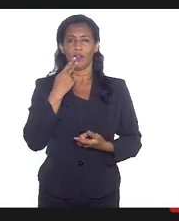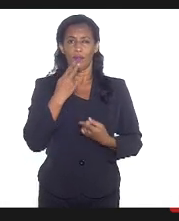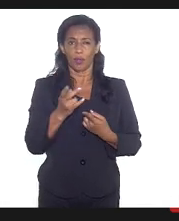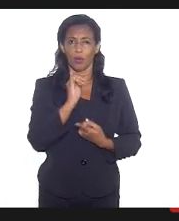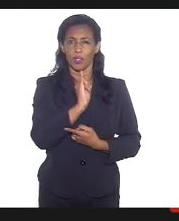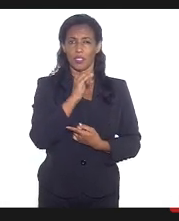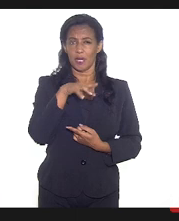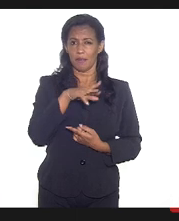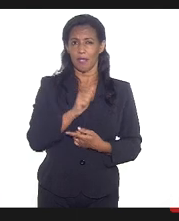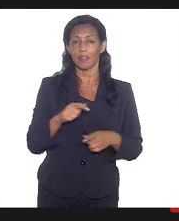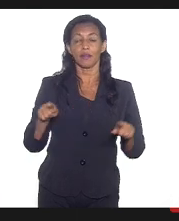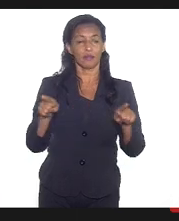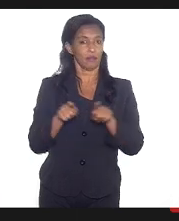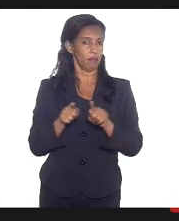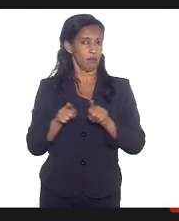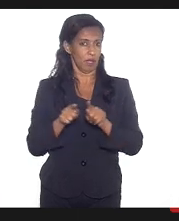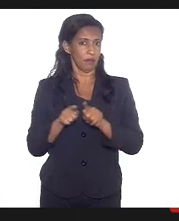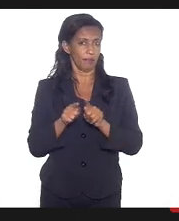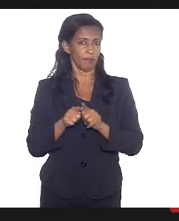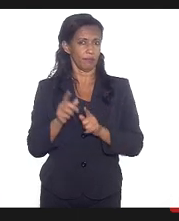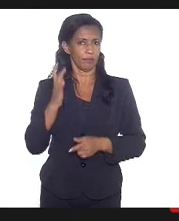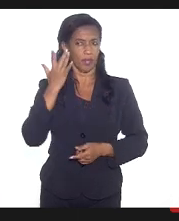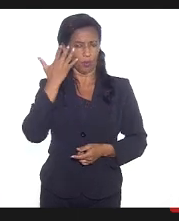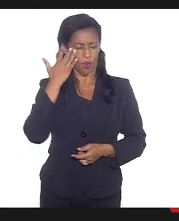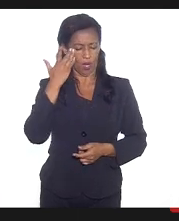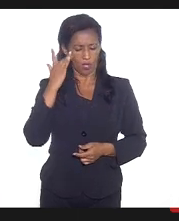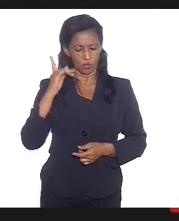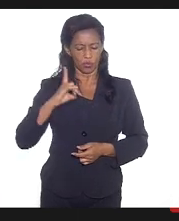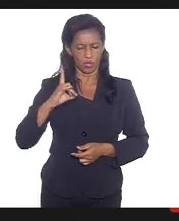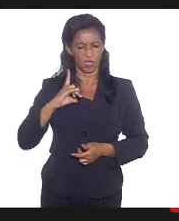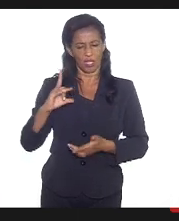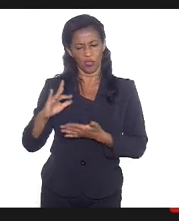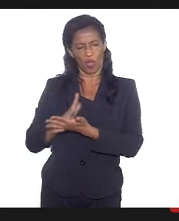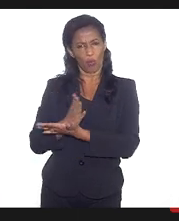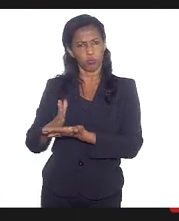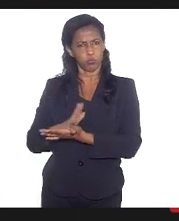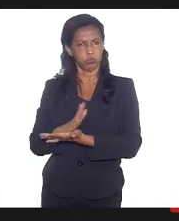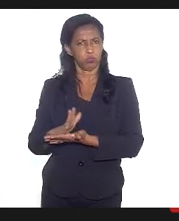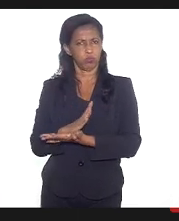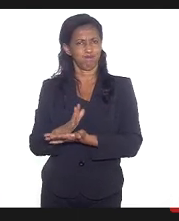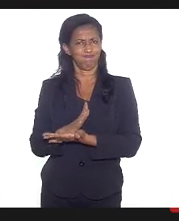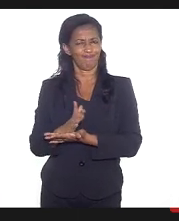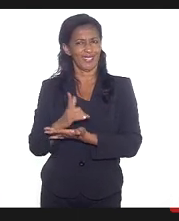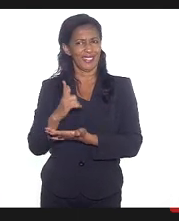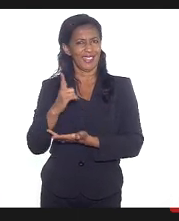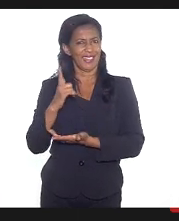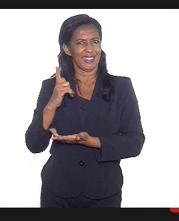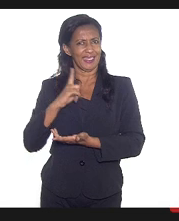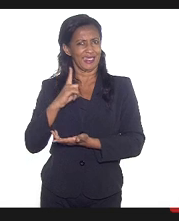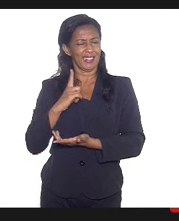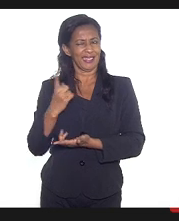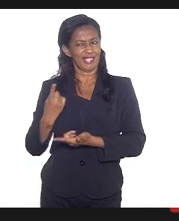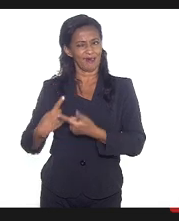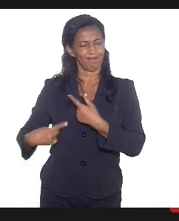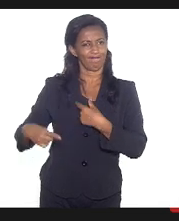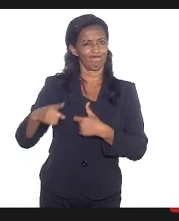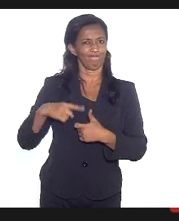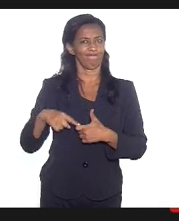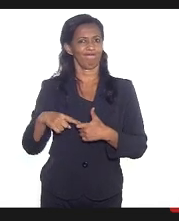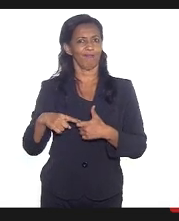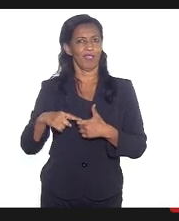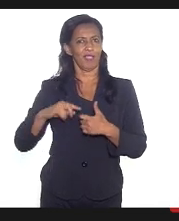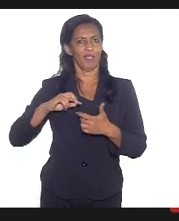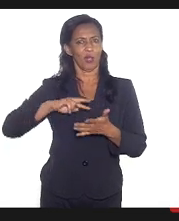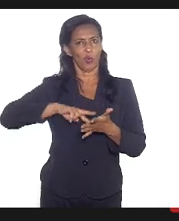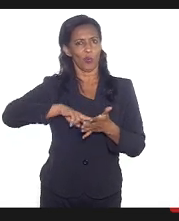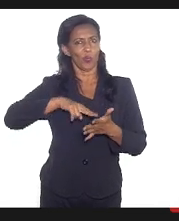também, eu acho que a gente tem condição de algumas coisas tentar contornar via